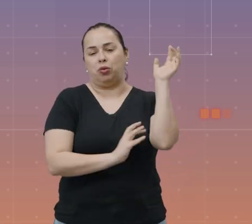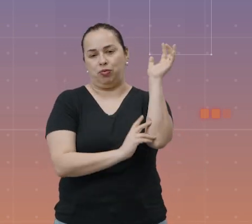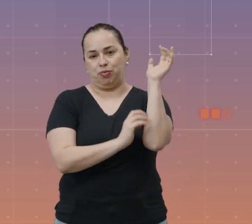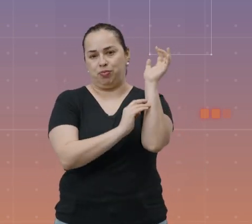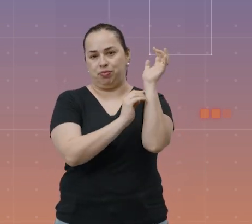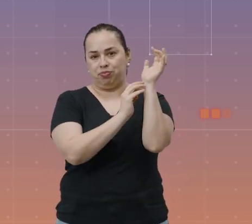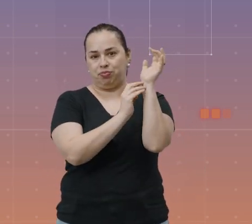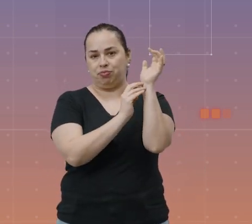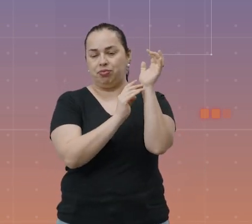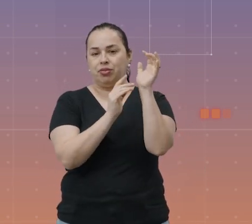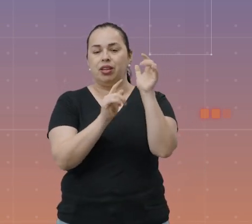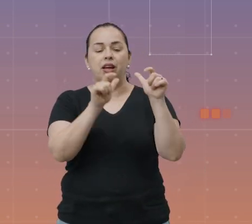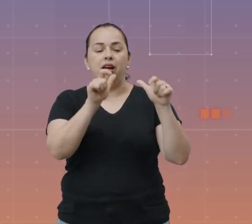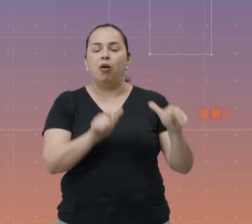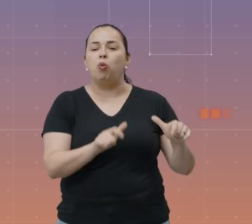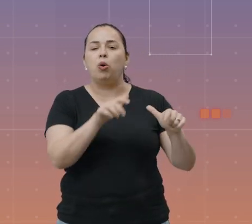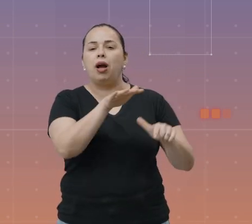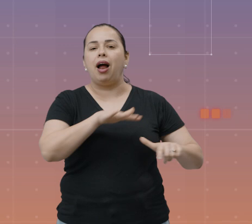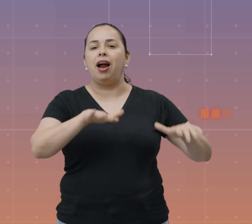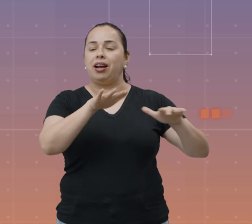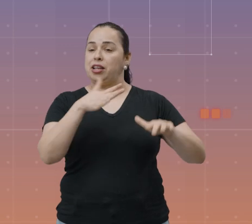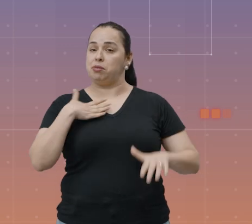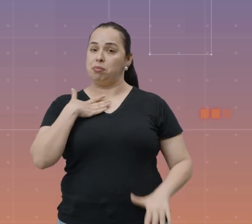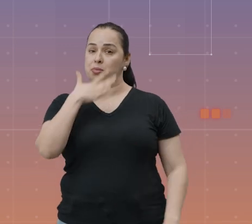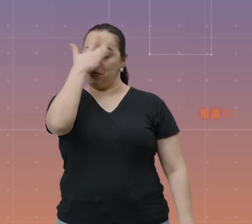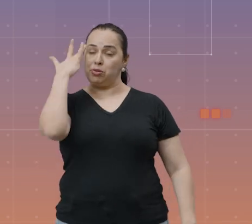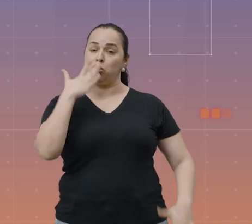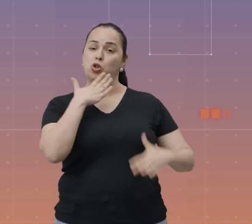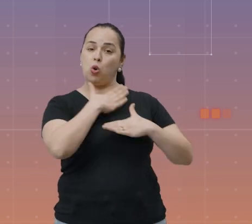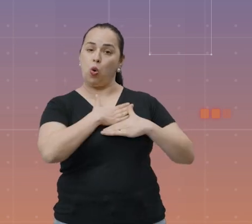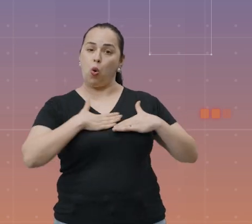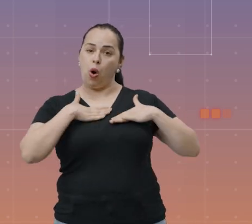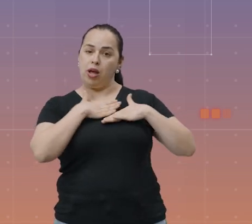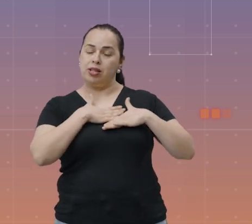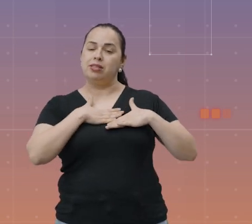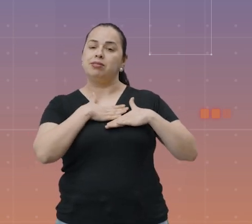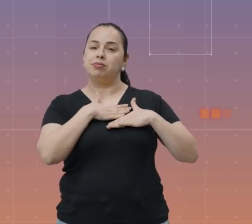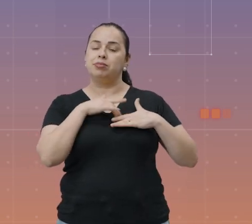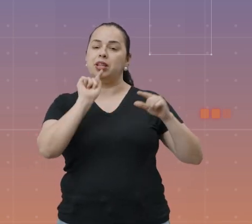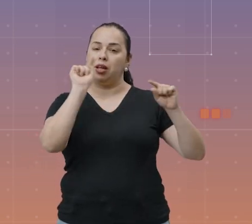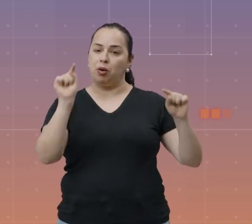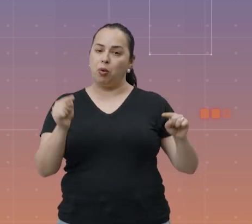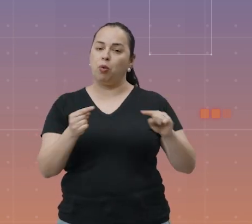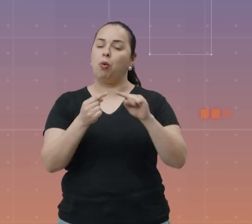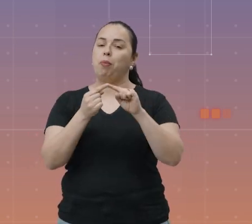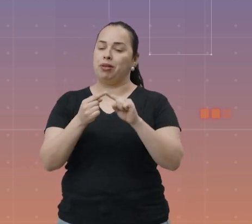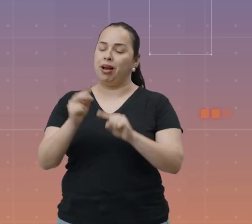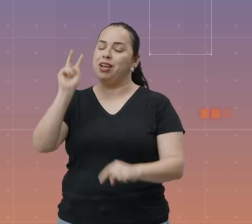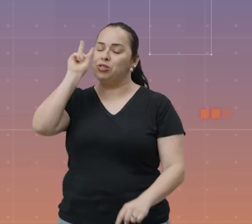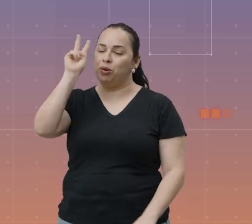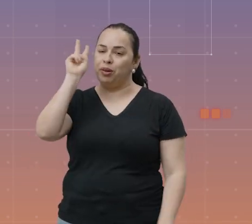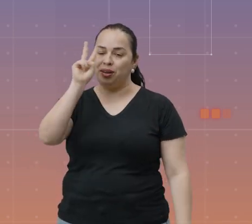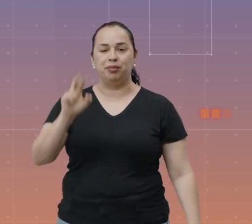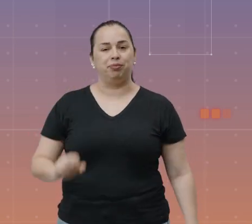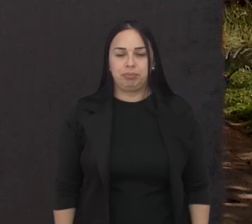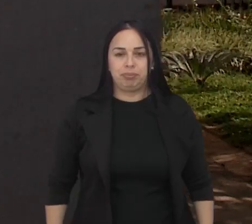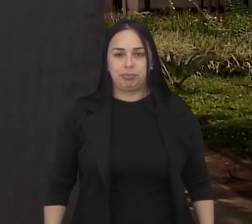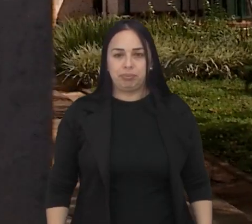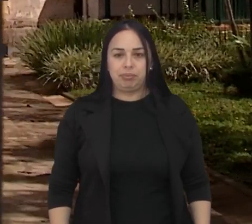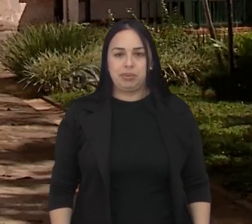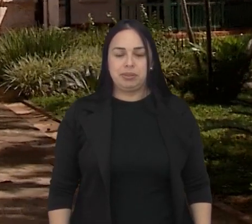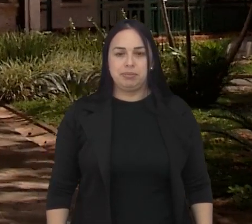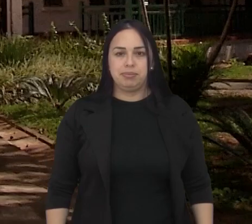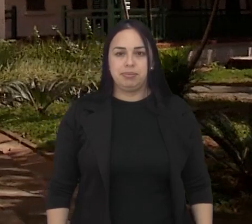especial com o Parque Vicentina Aranha. Esse local tão querido pelos joseenses e que também faz parte da vida de muita gente.